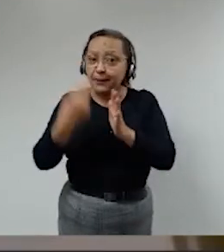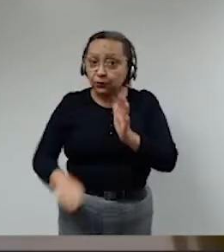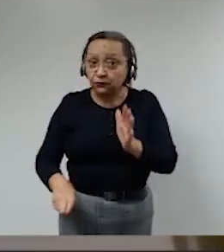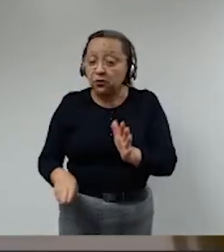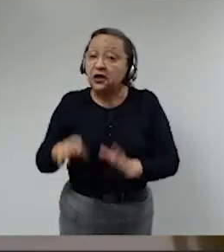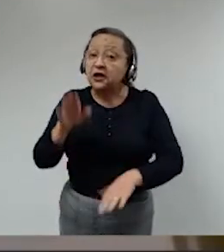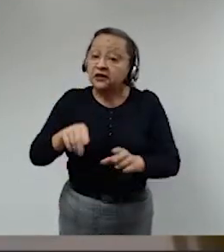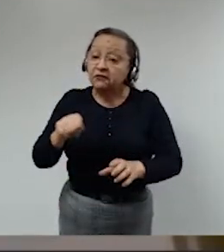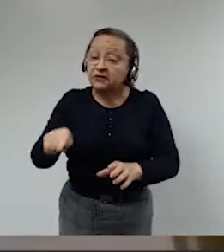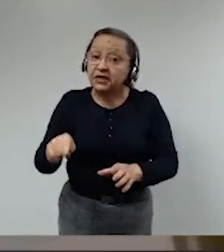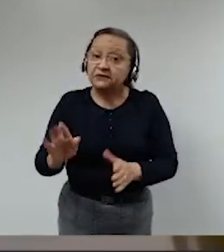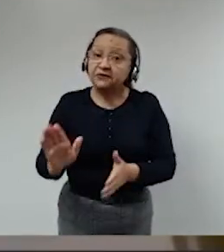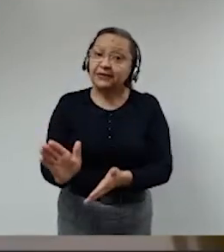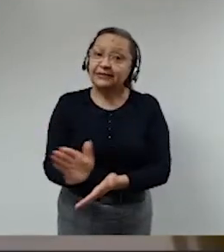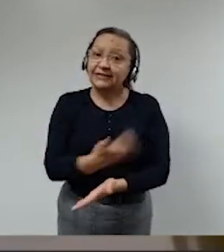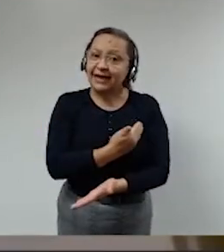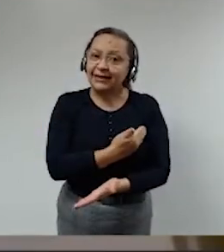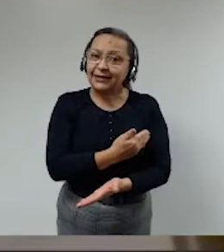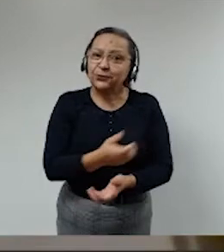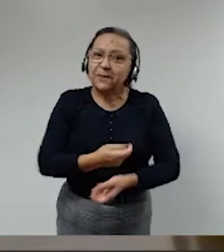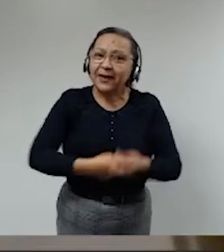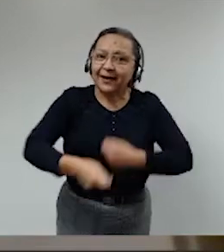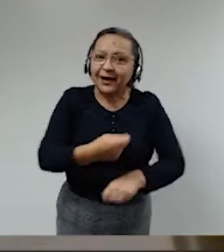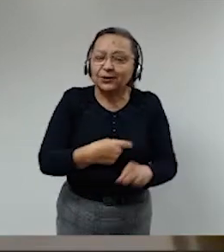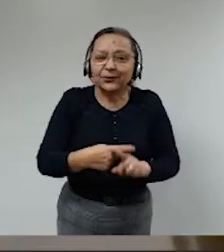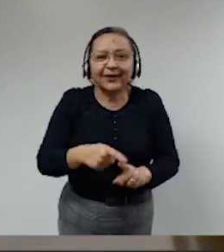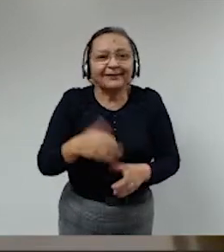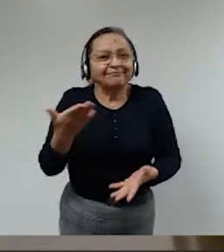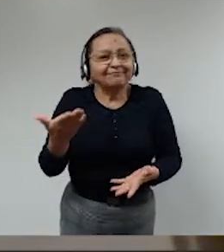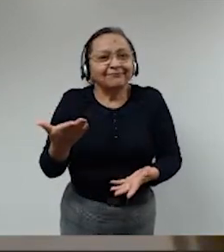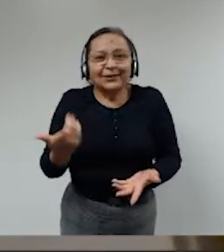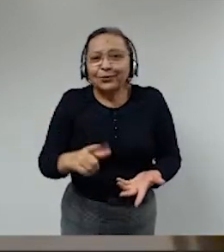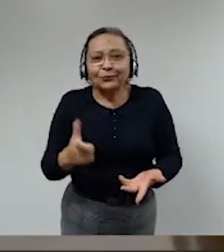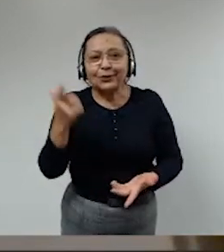tenham condições de suportar essa